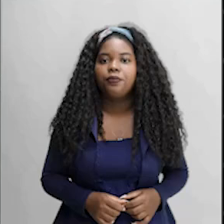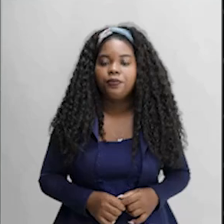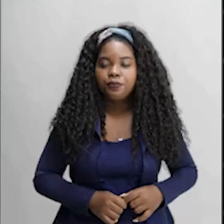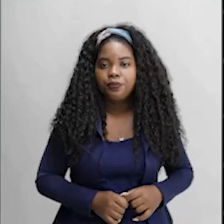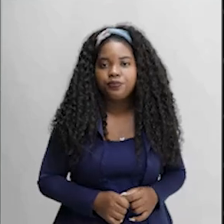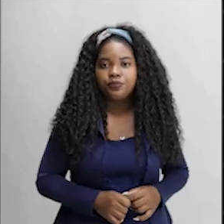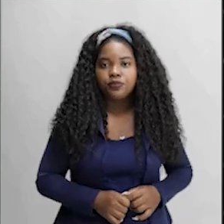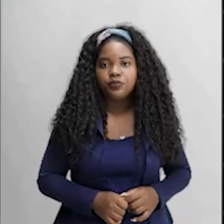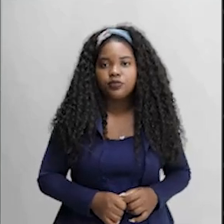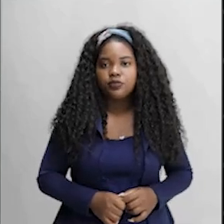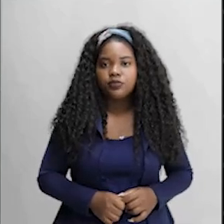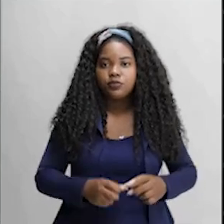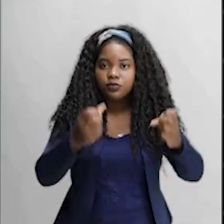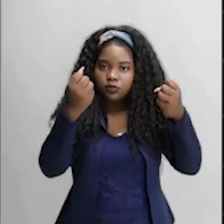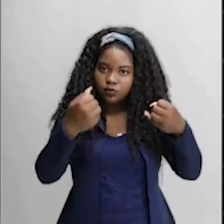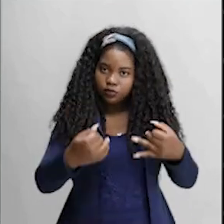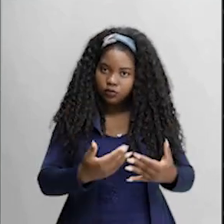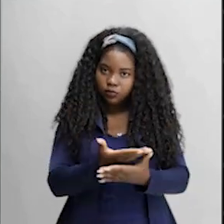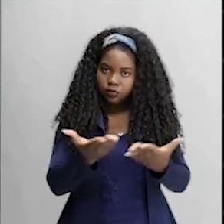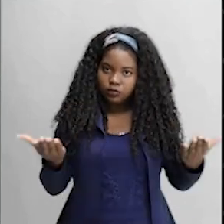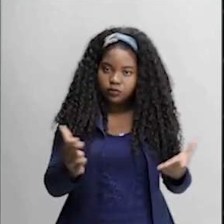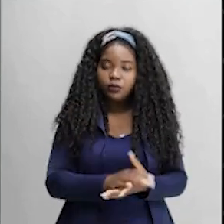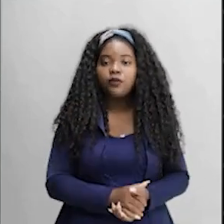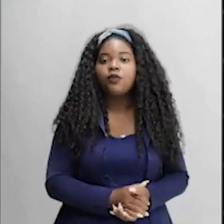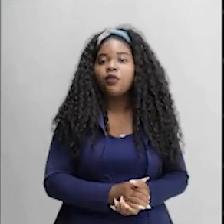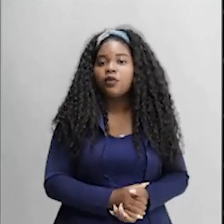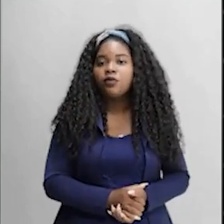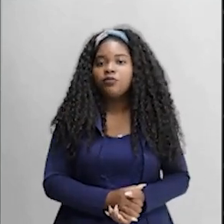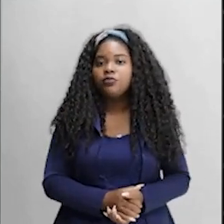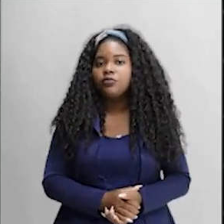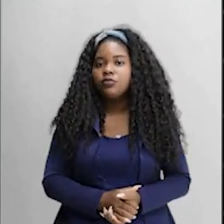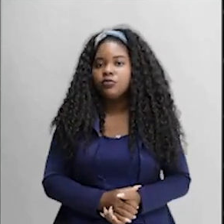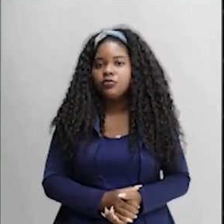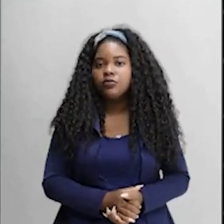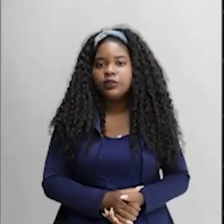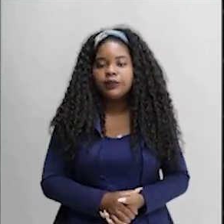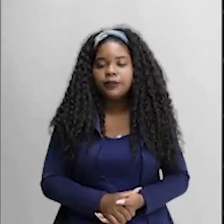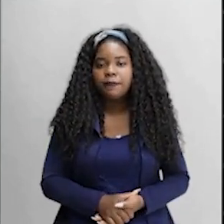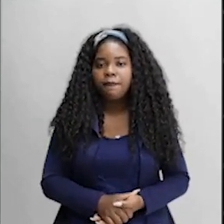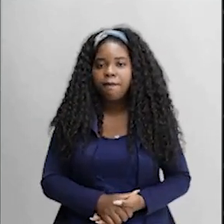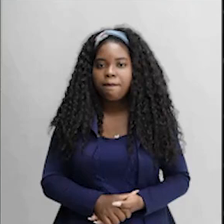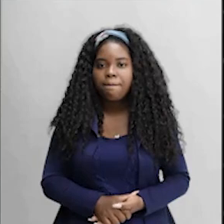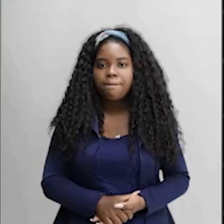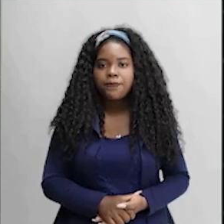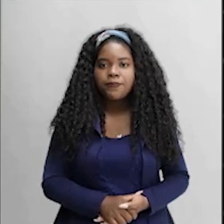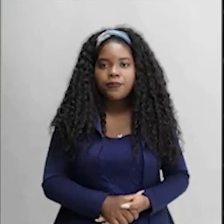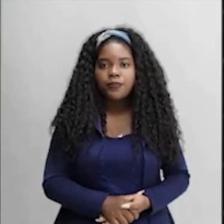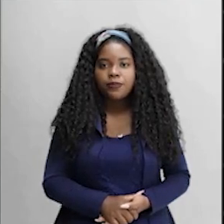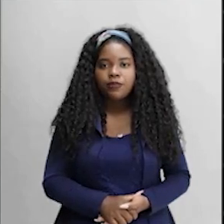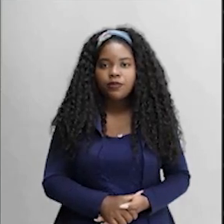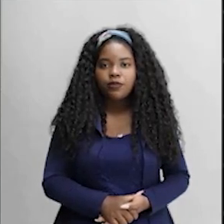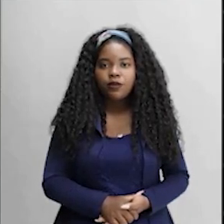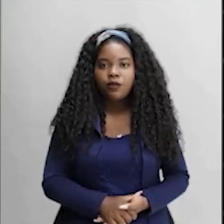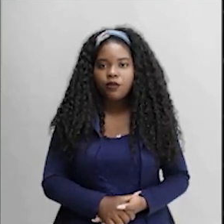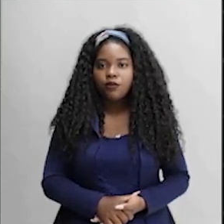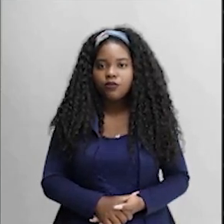Como eu falei a vocês, aqui guarda um segredo importante. Divisão social do trabalho.